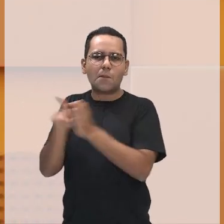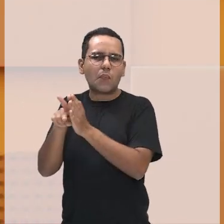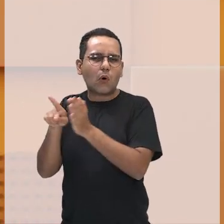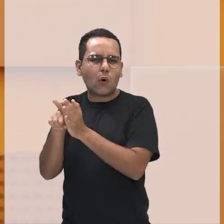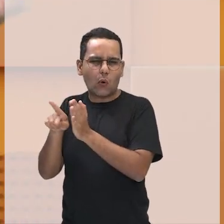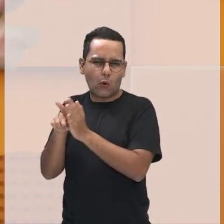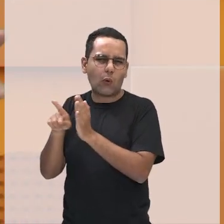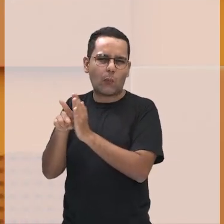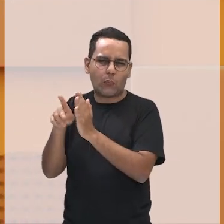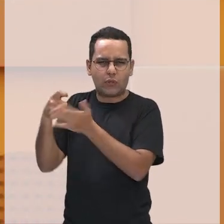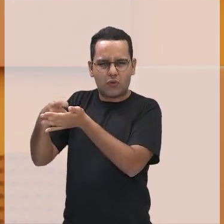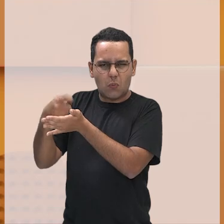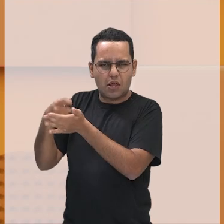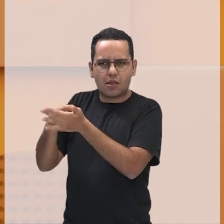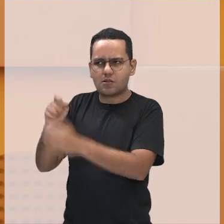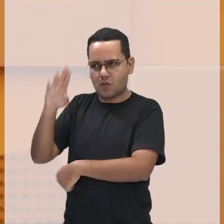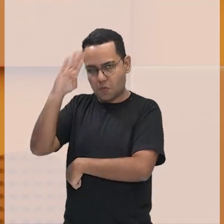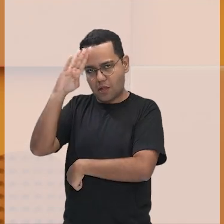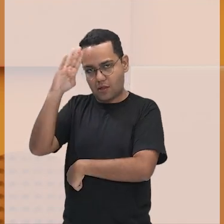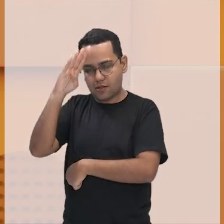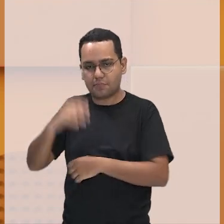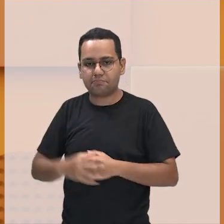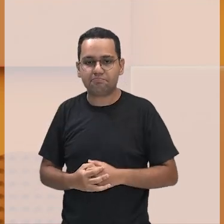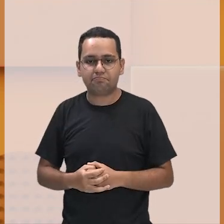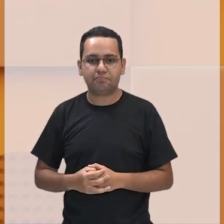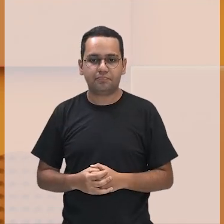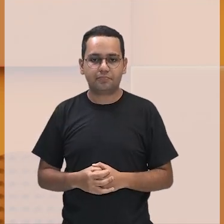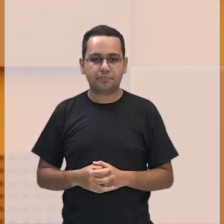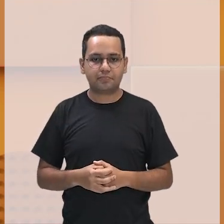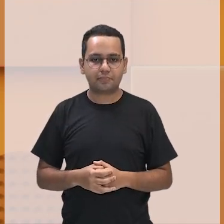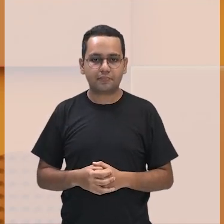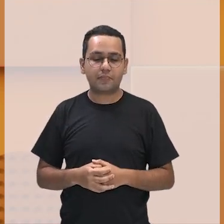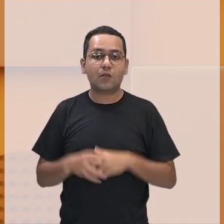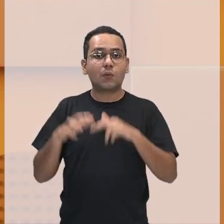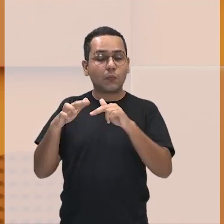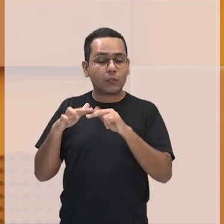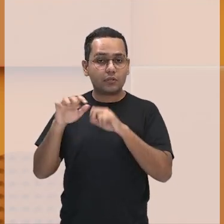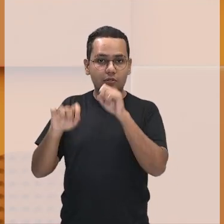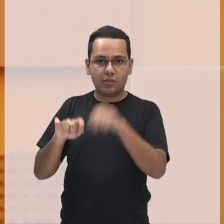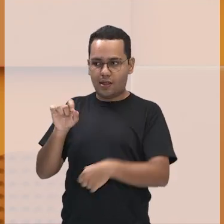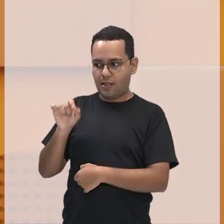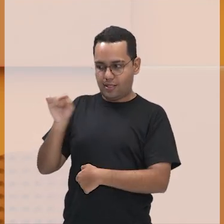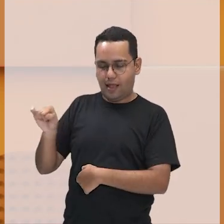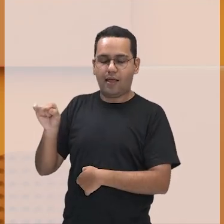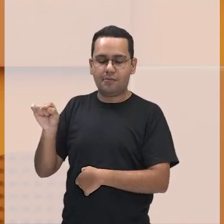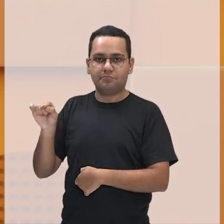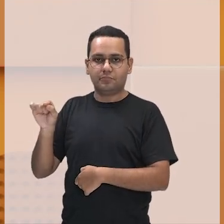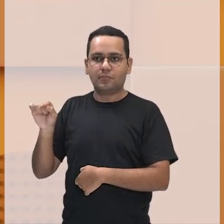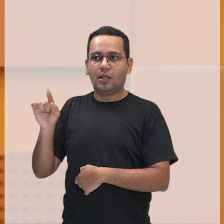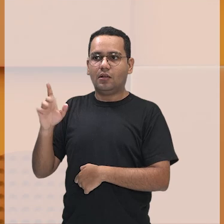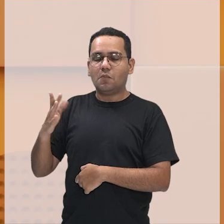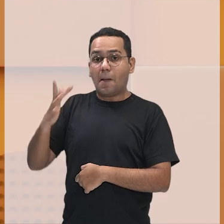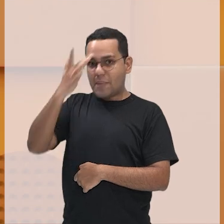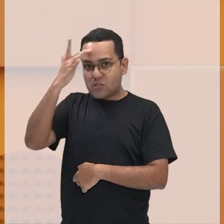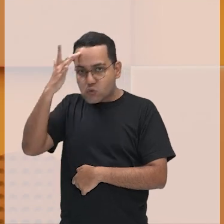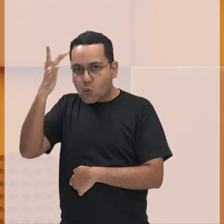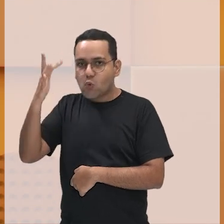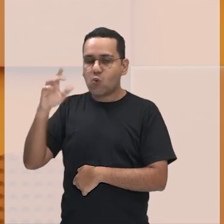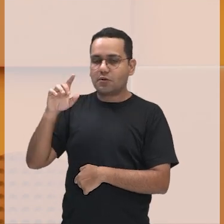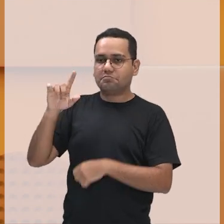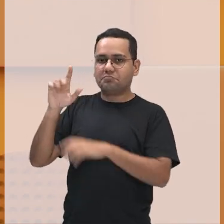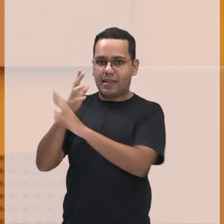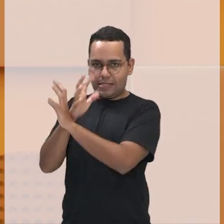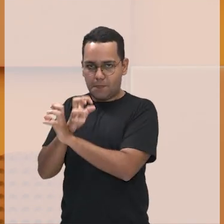militares. Por isso que eu digo para vocês, um bom espartano é aquele que morre pela sua cidade. Ele tem as táticas, então, de guerra,